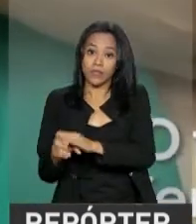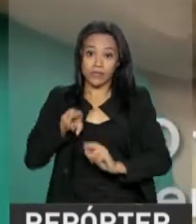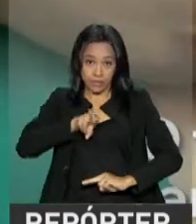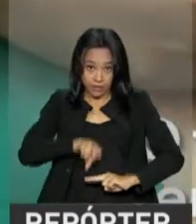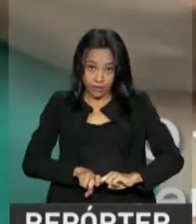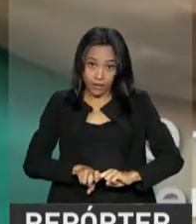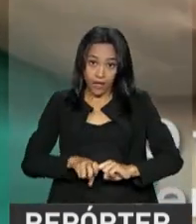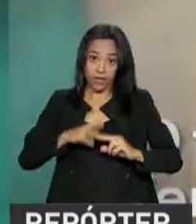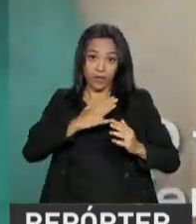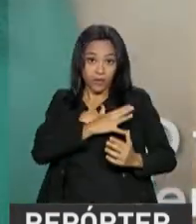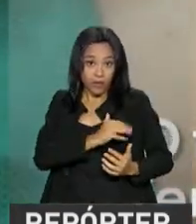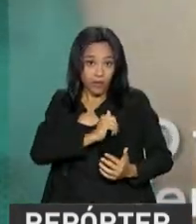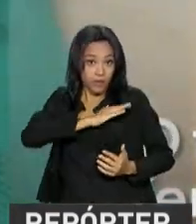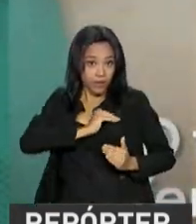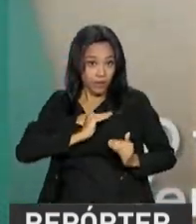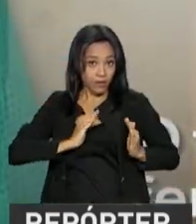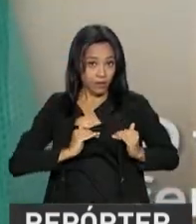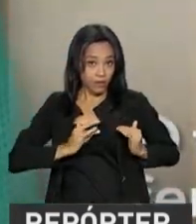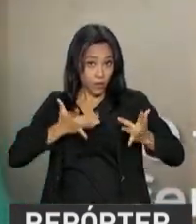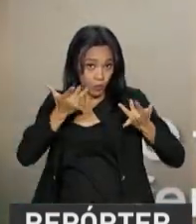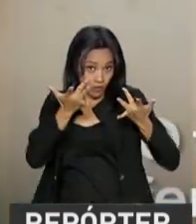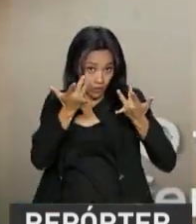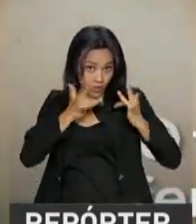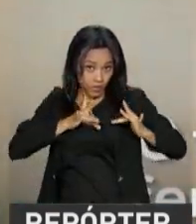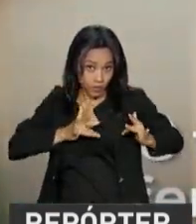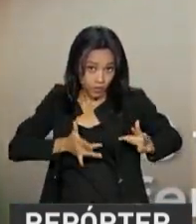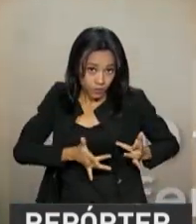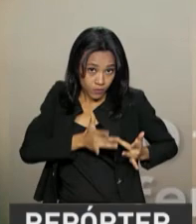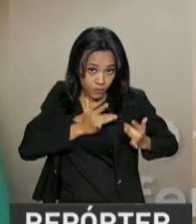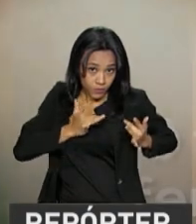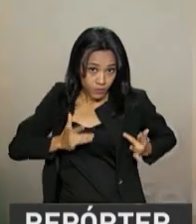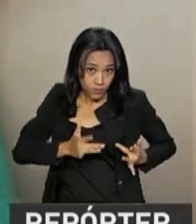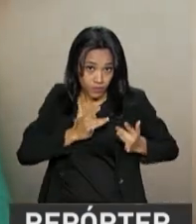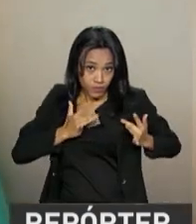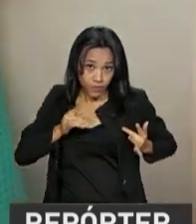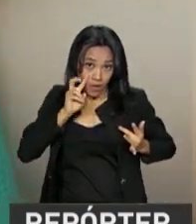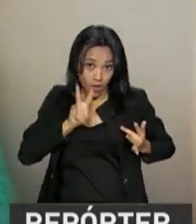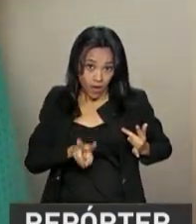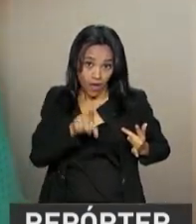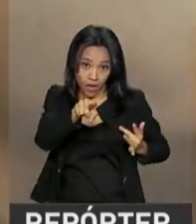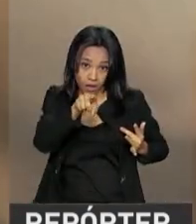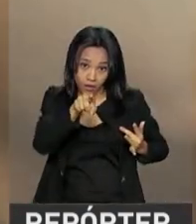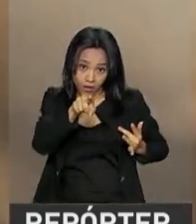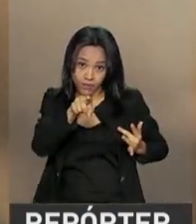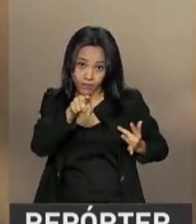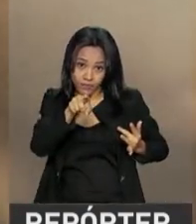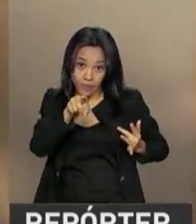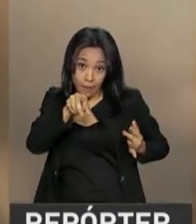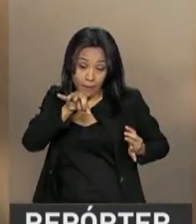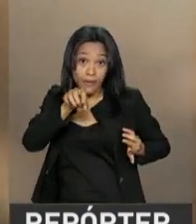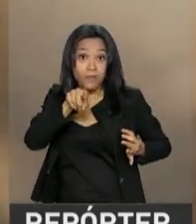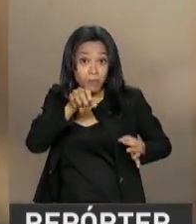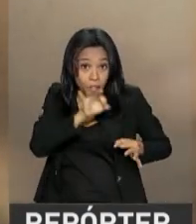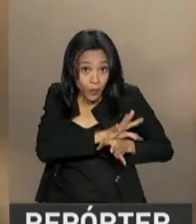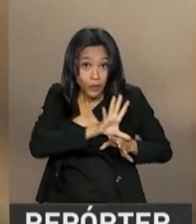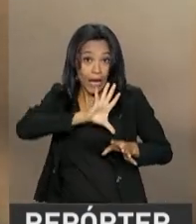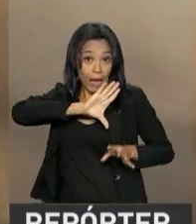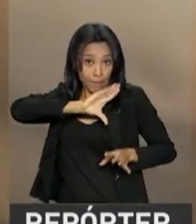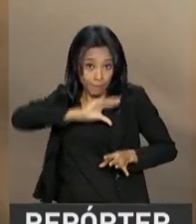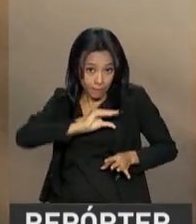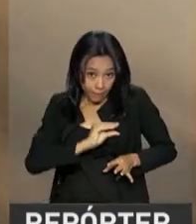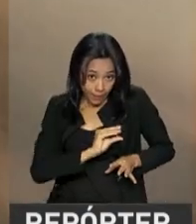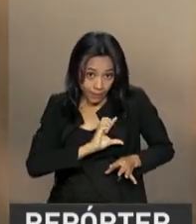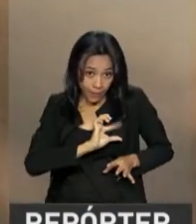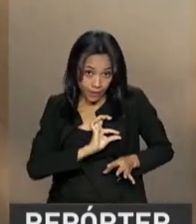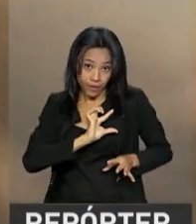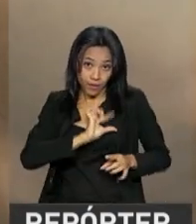sentada, massageie os seios com as pontas dos dedos. Firme os dedos na linha onde acaba a auréola. Aperte o polegar